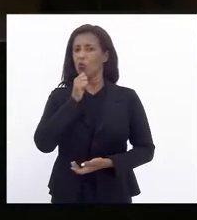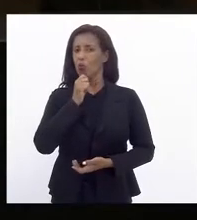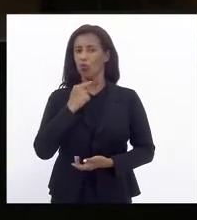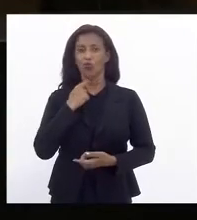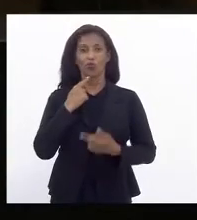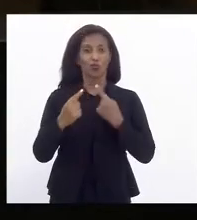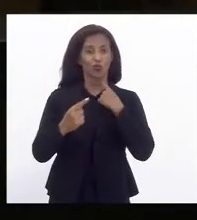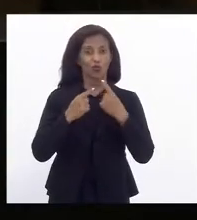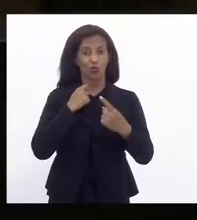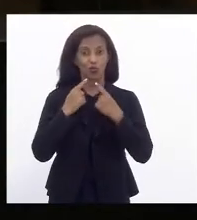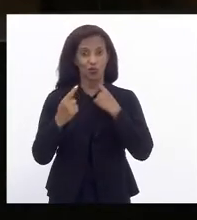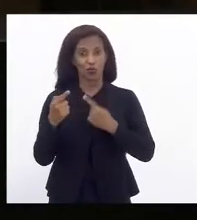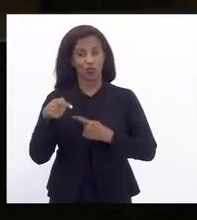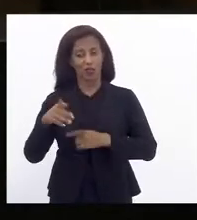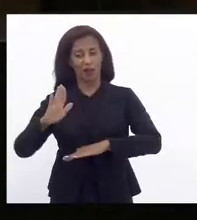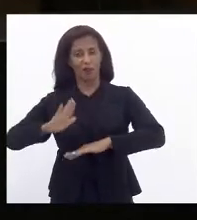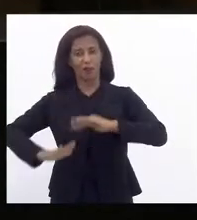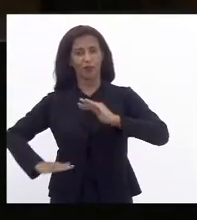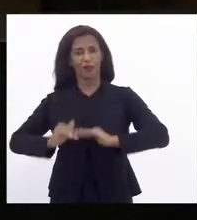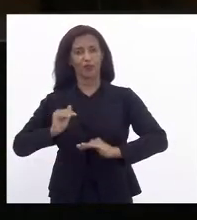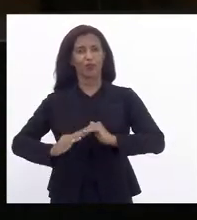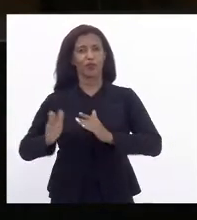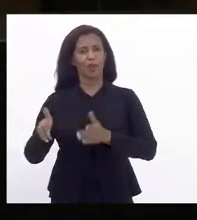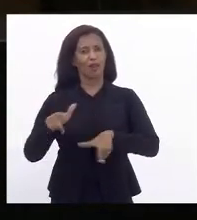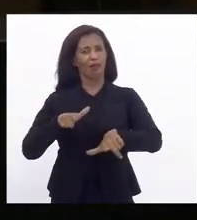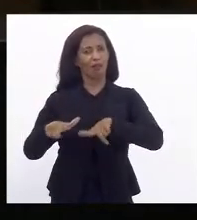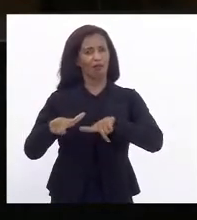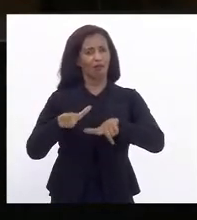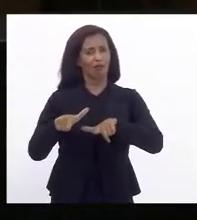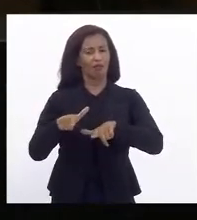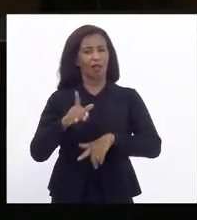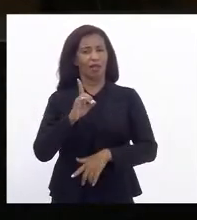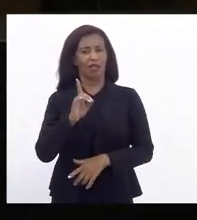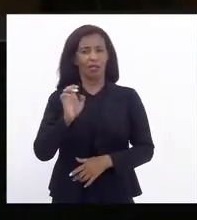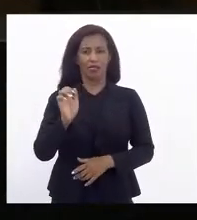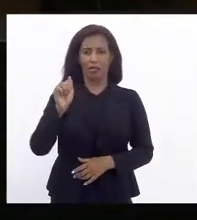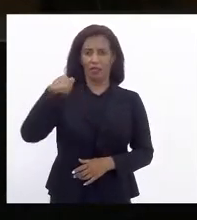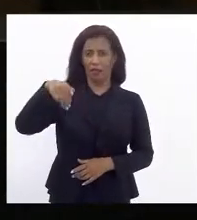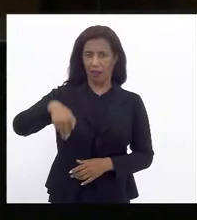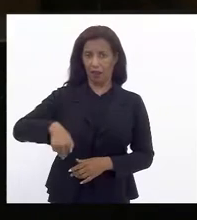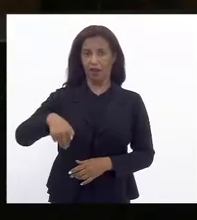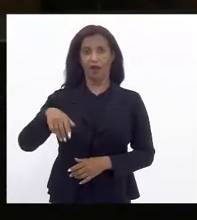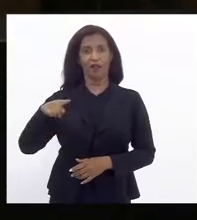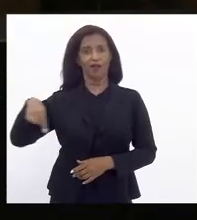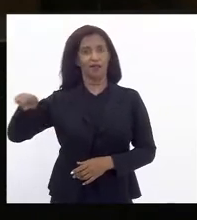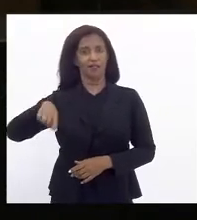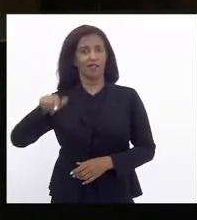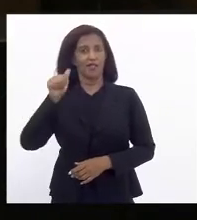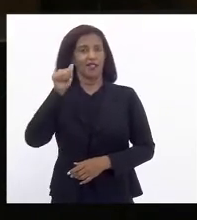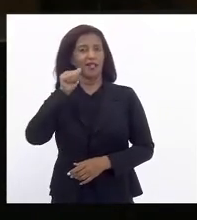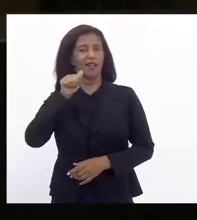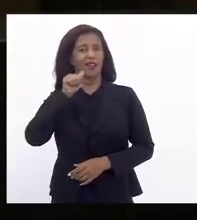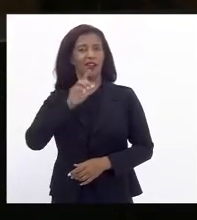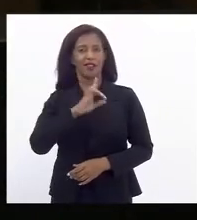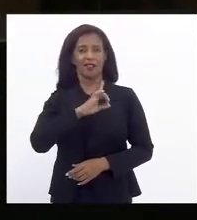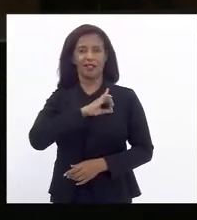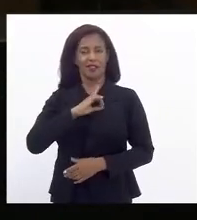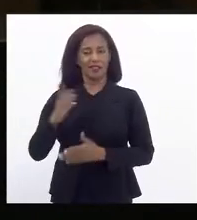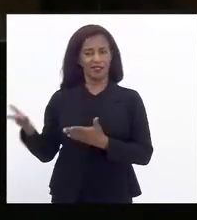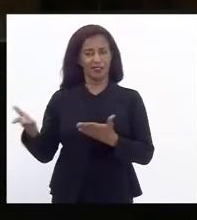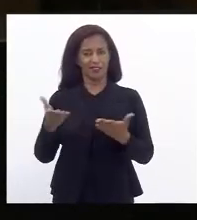dúvida que esses profissionais que atuam nas DEANs sob o comando das delegadas que aqui estão,